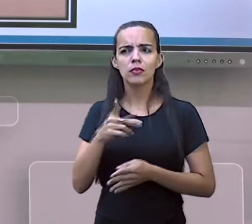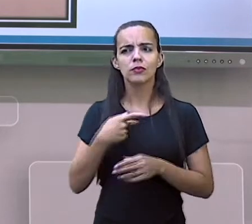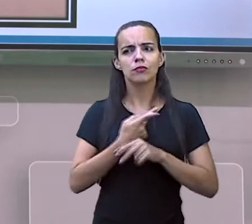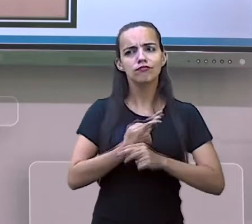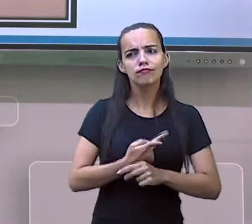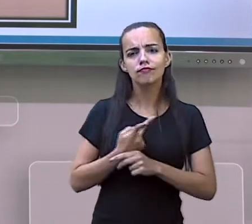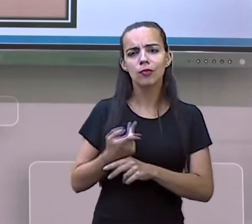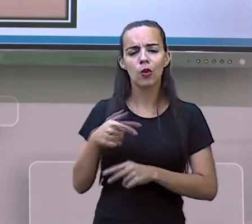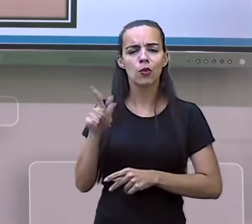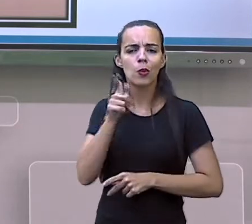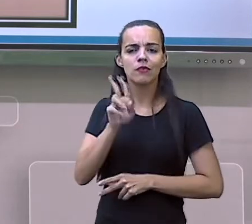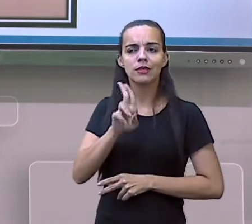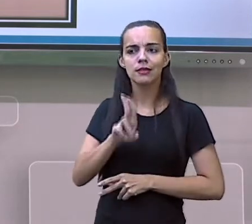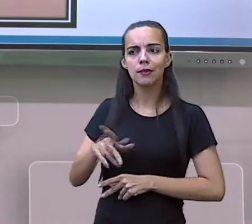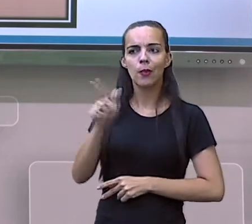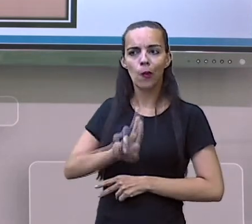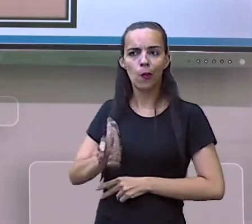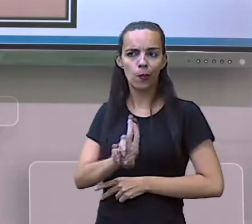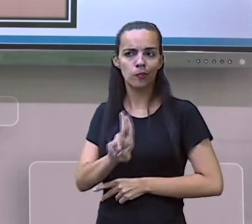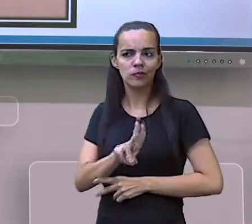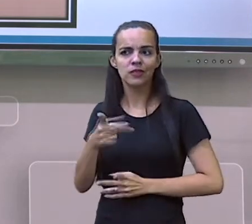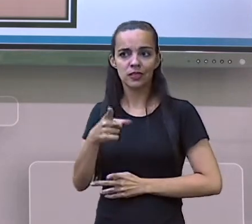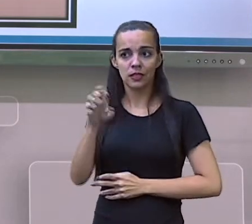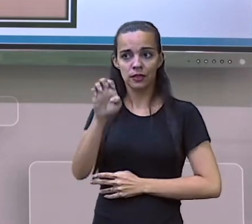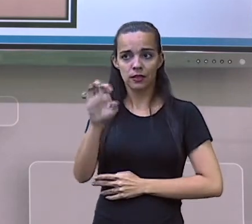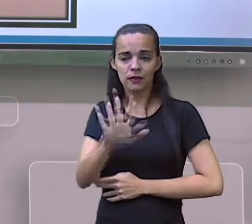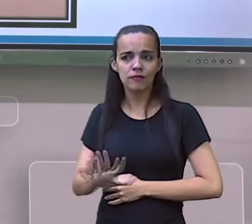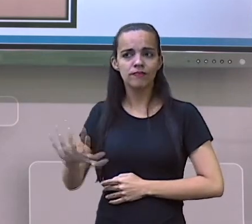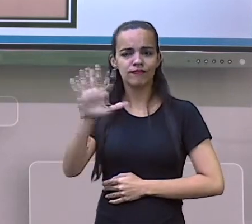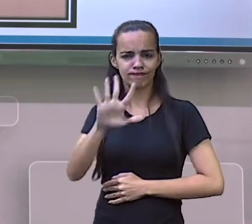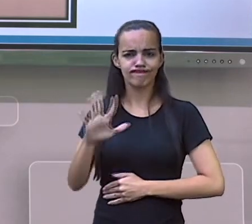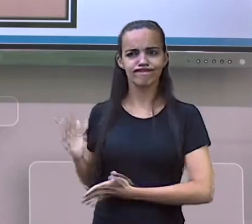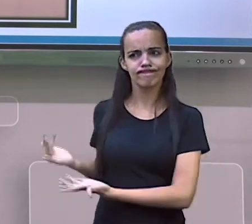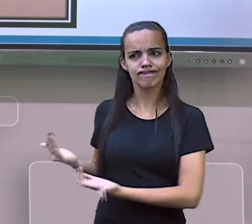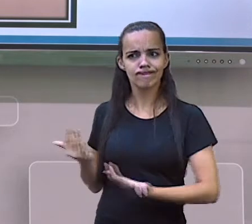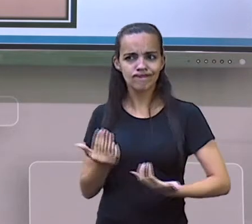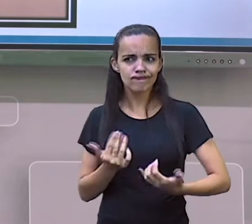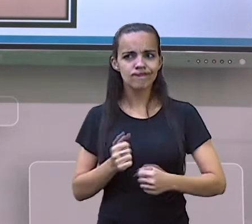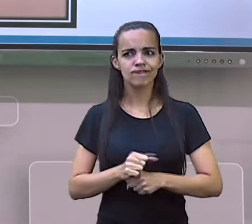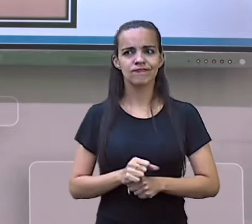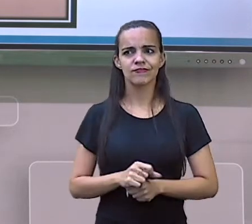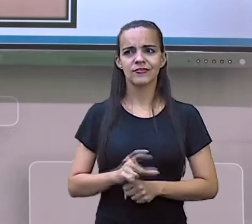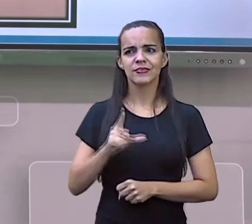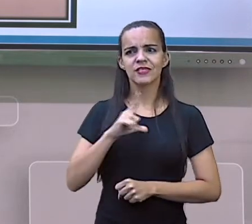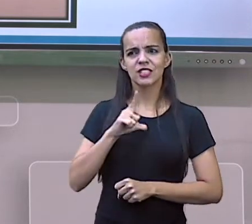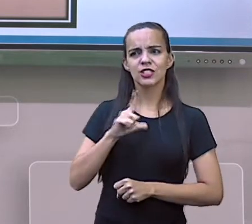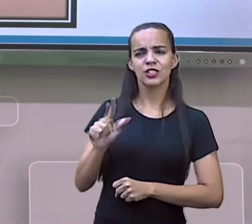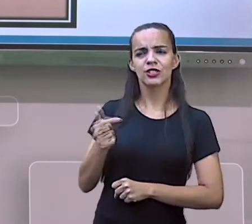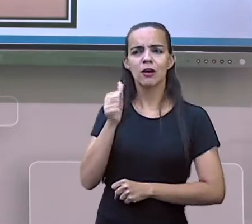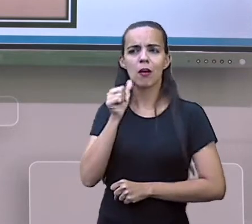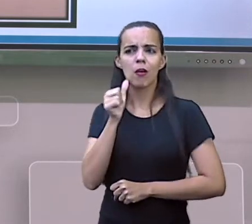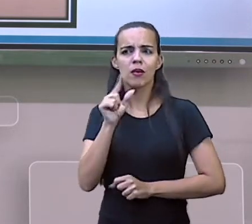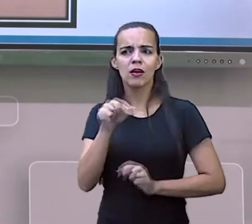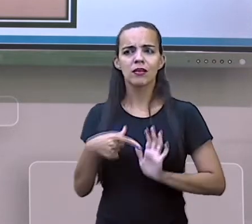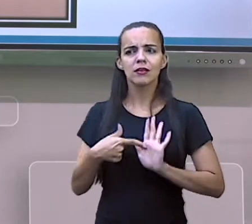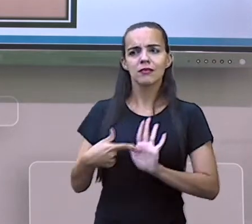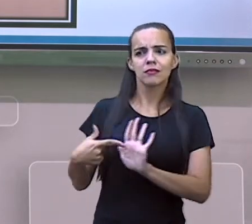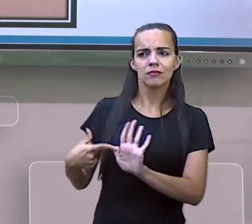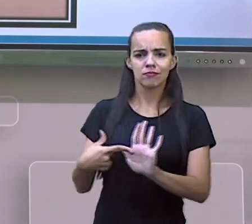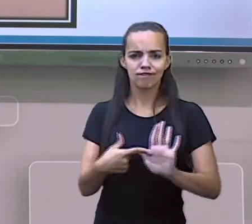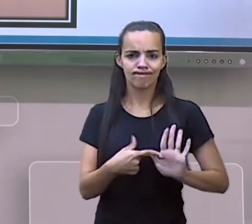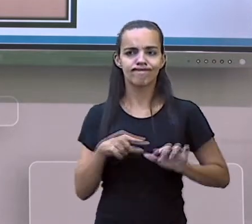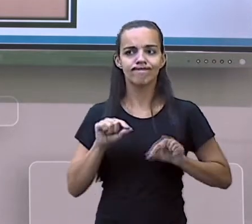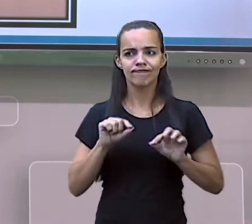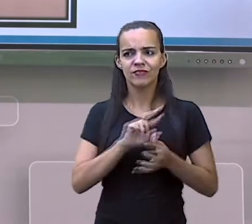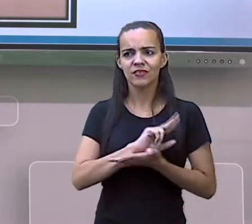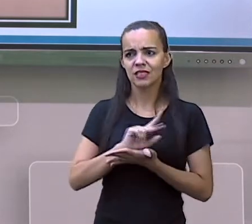o consumo. Na Europa, o estilo modernista da Bauhaus apresenta um design